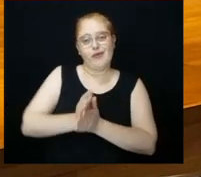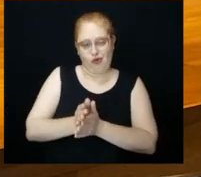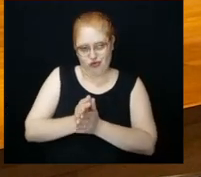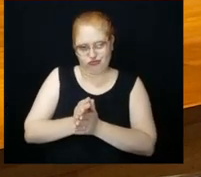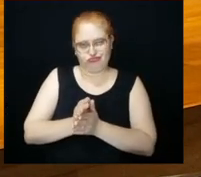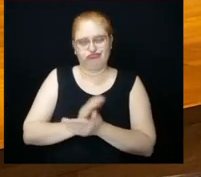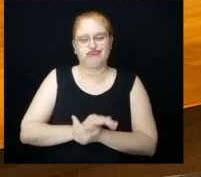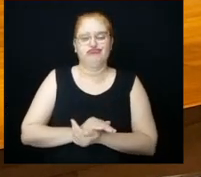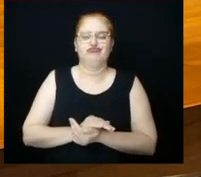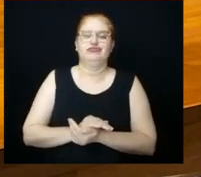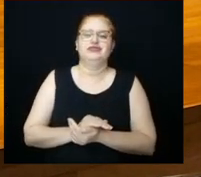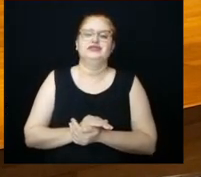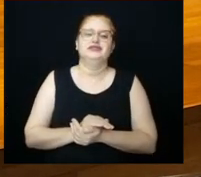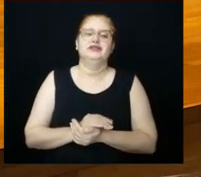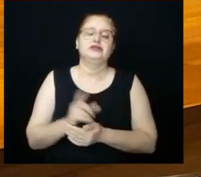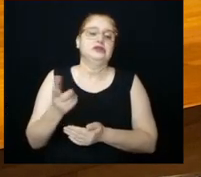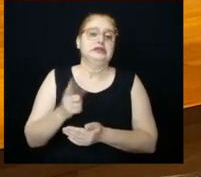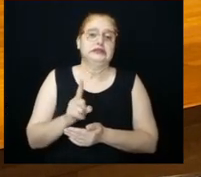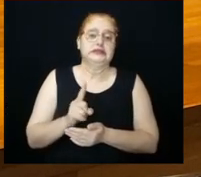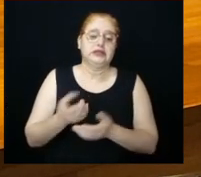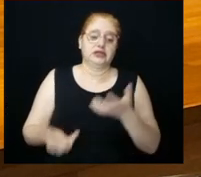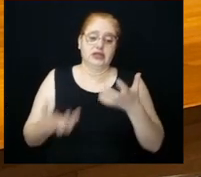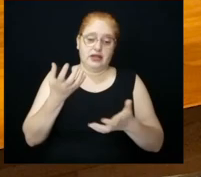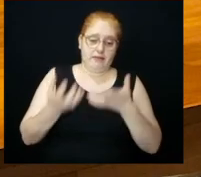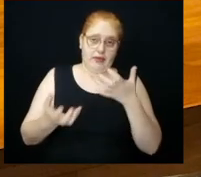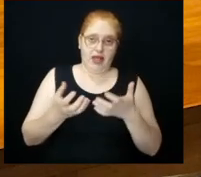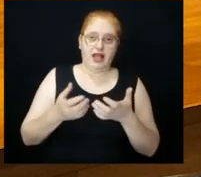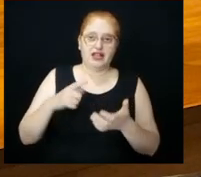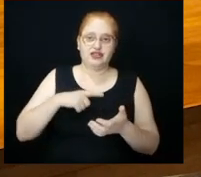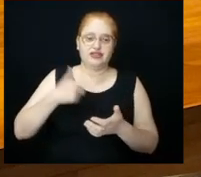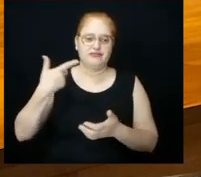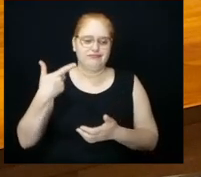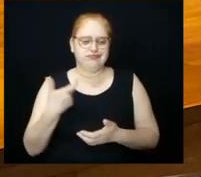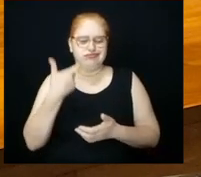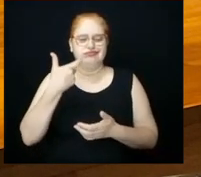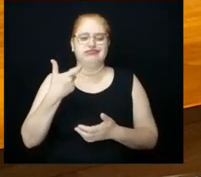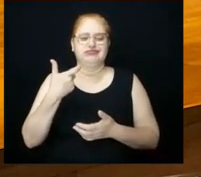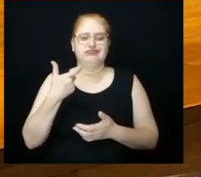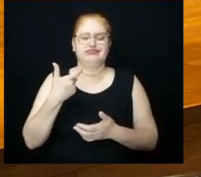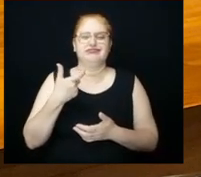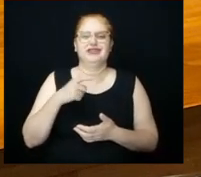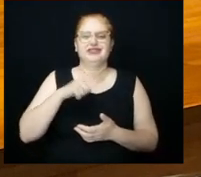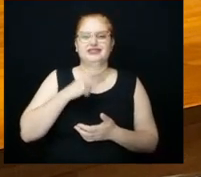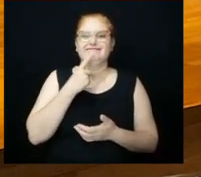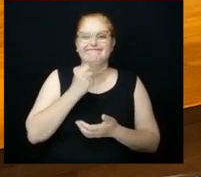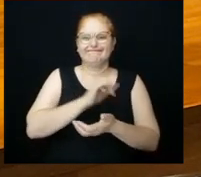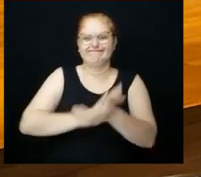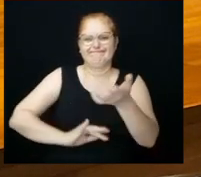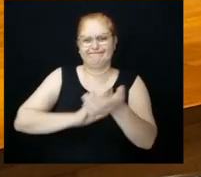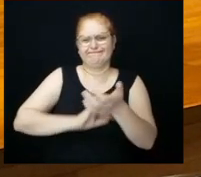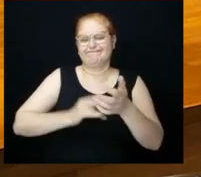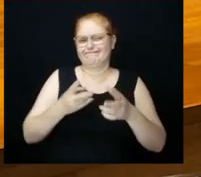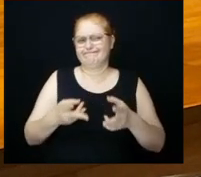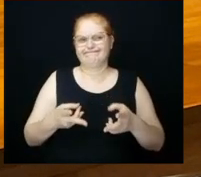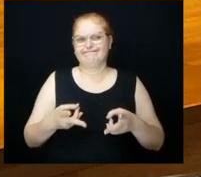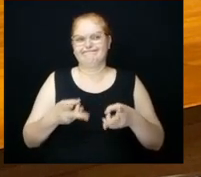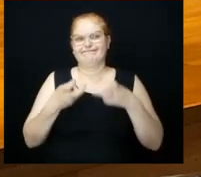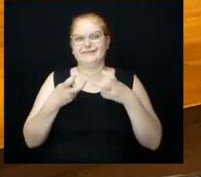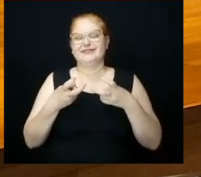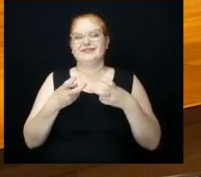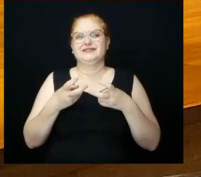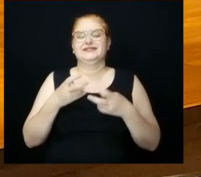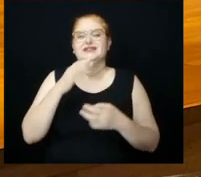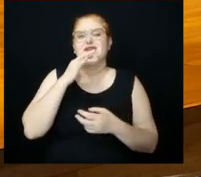de costas. Não estava queimado, tinha sido morto a tiro. A camisa estava empapada em sangue. Nem se notava a original